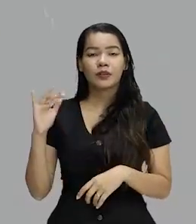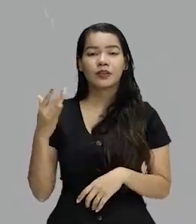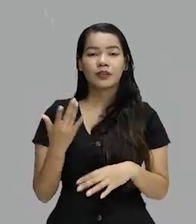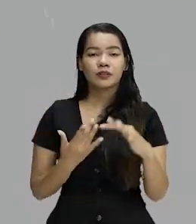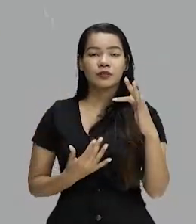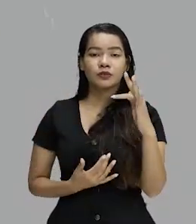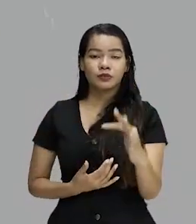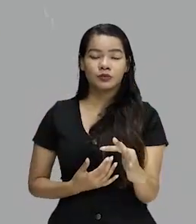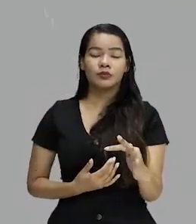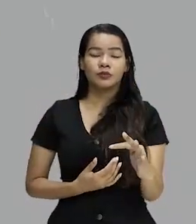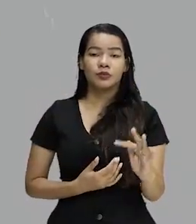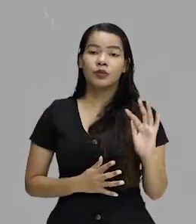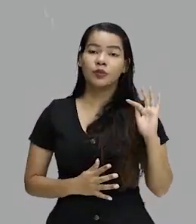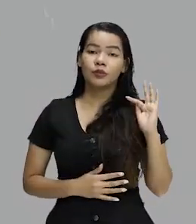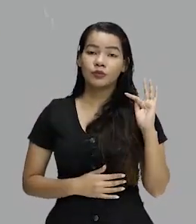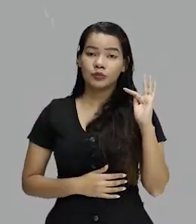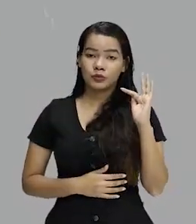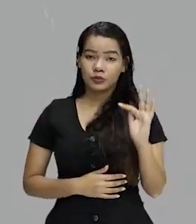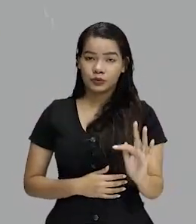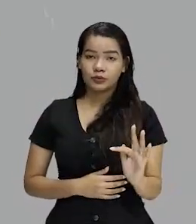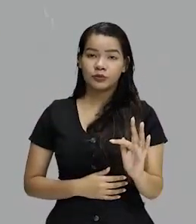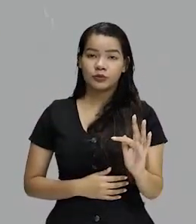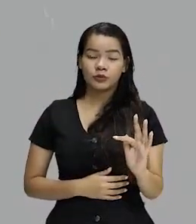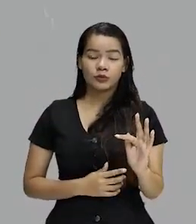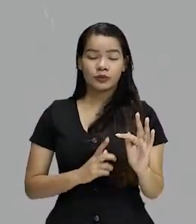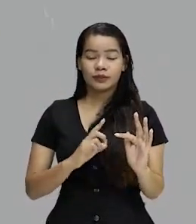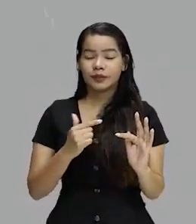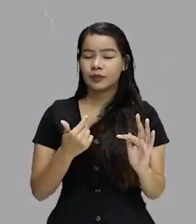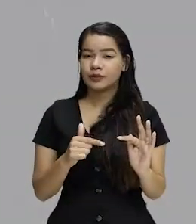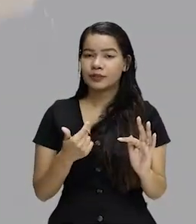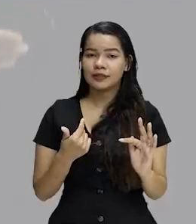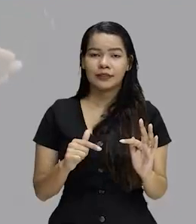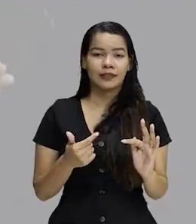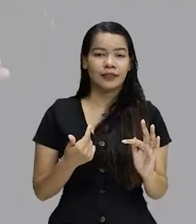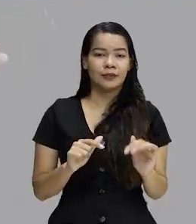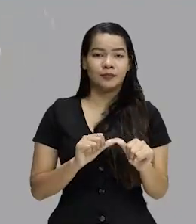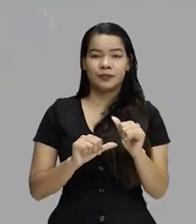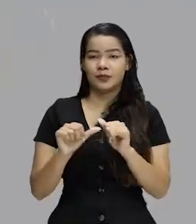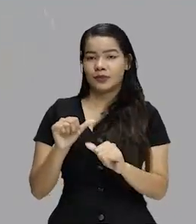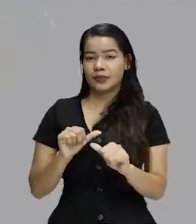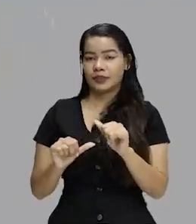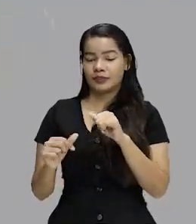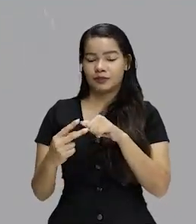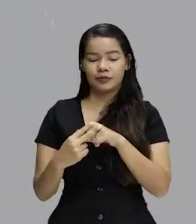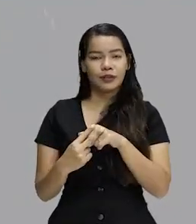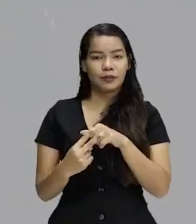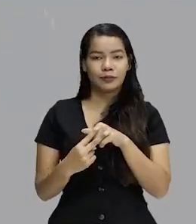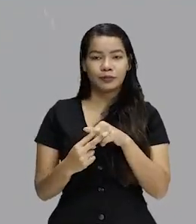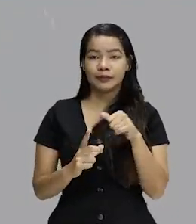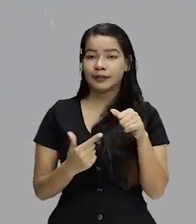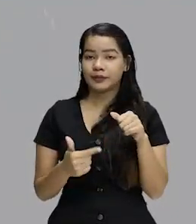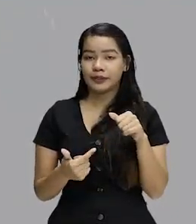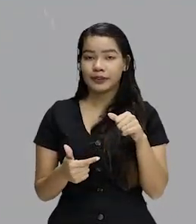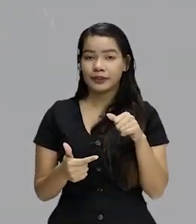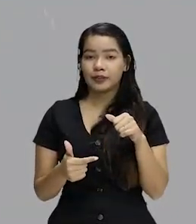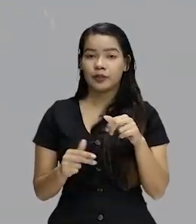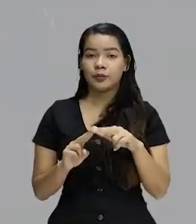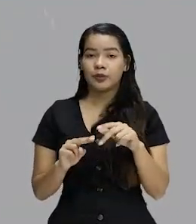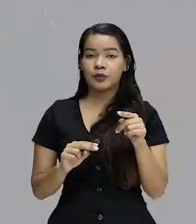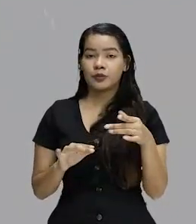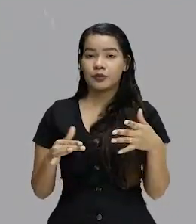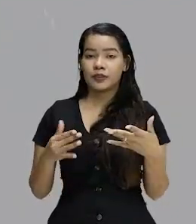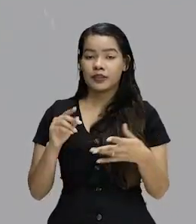futuro? O futuro, pessoal, não existe alteração no verbo. Por isso que quando você assiste, por exemplo,